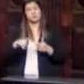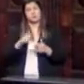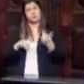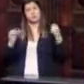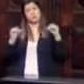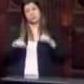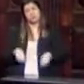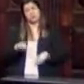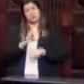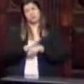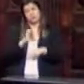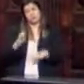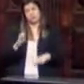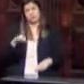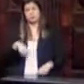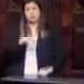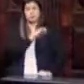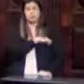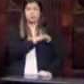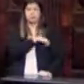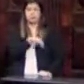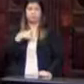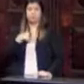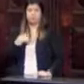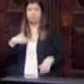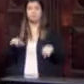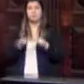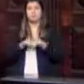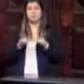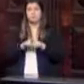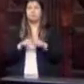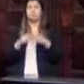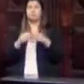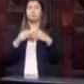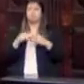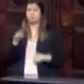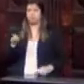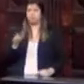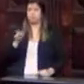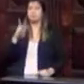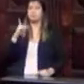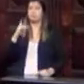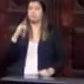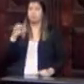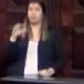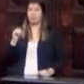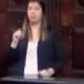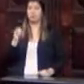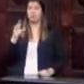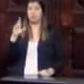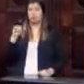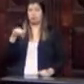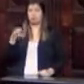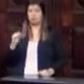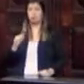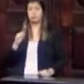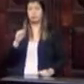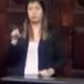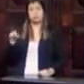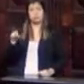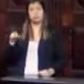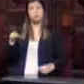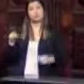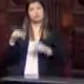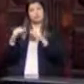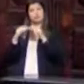o Estado do Rio de Janeiro. Portanto, eu também endosso o pedido de Paulo Ramos, de Carlos Osório e de Marta Rocha, para que aprovemos essa indicação